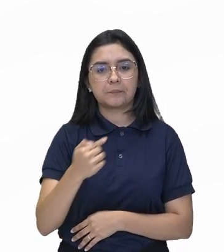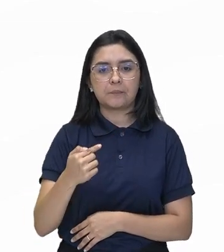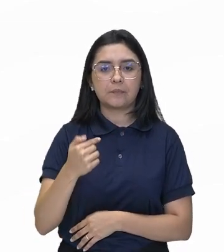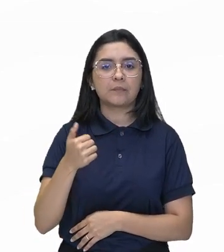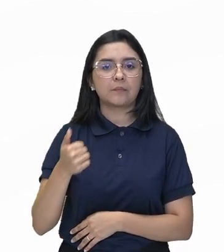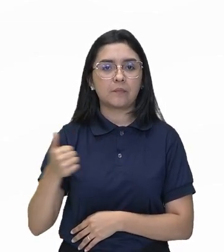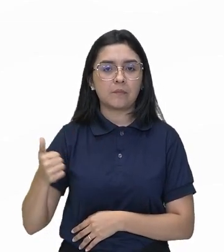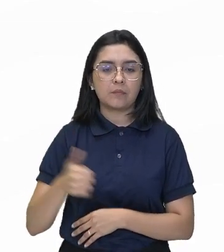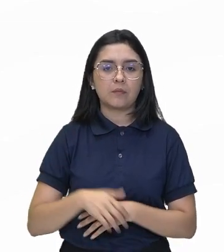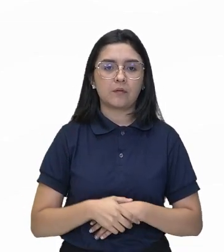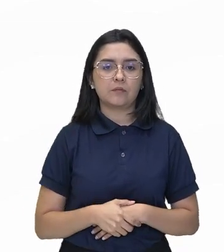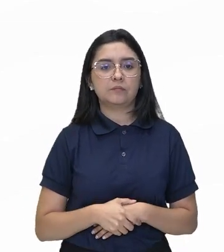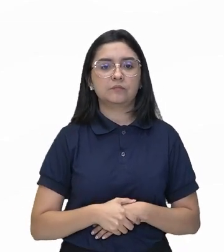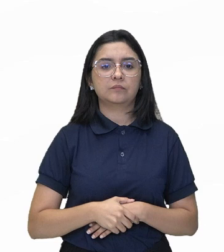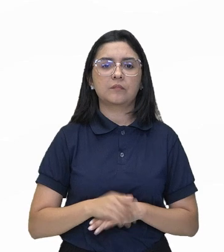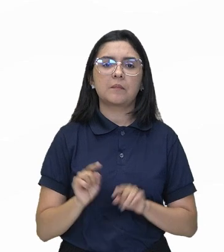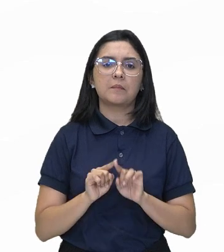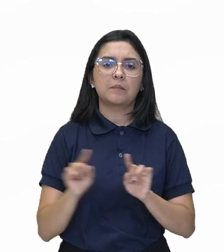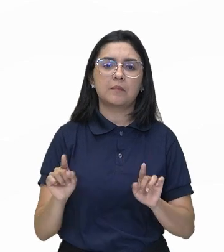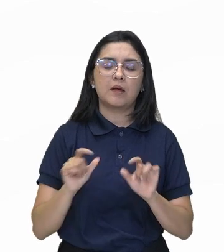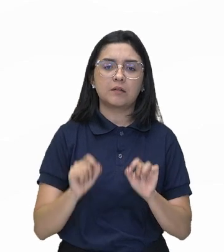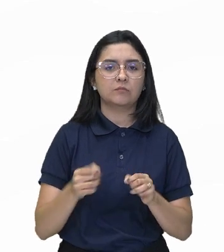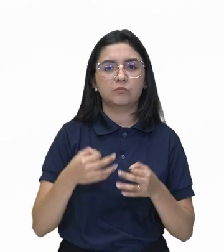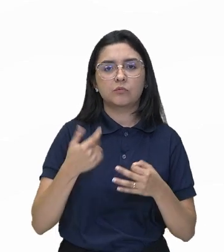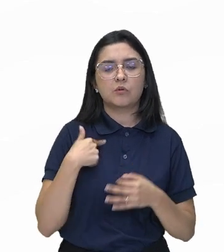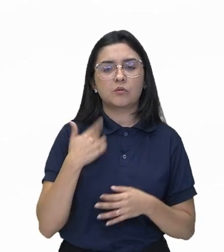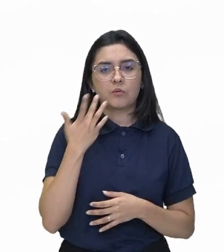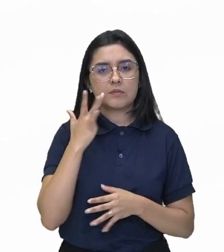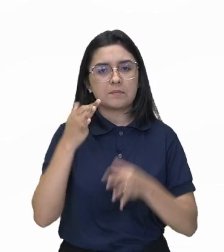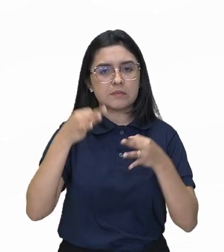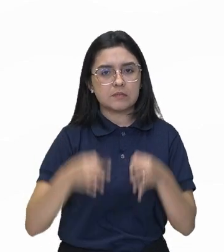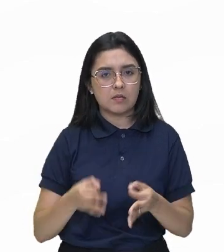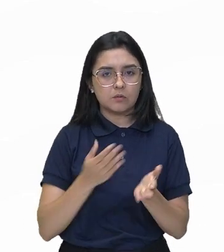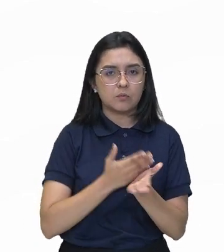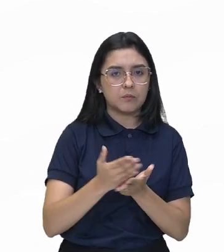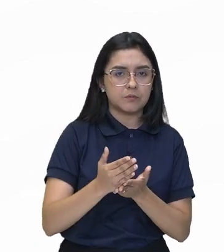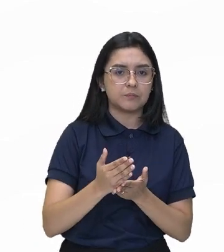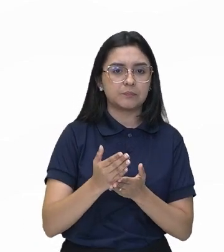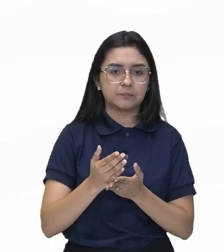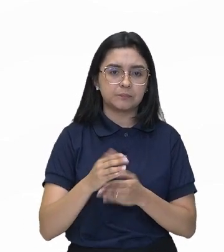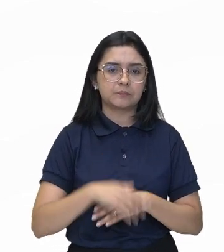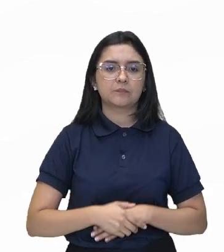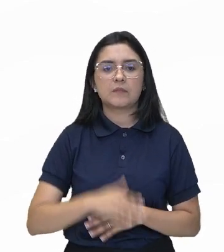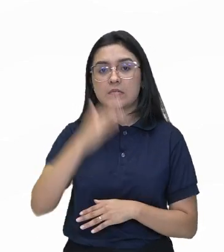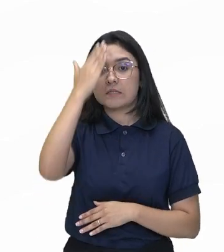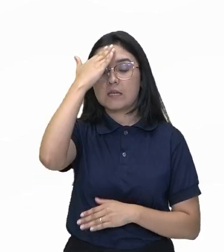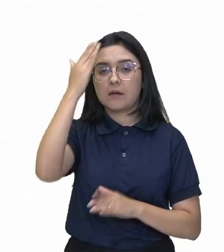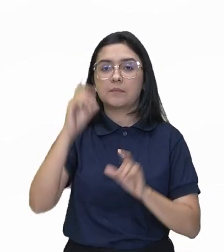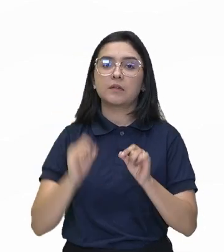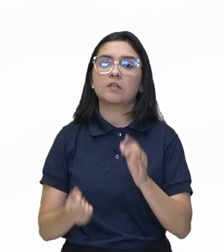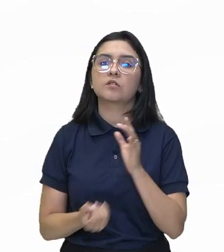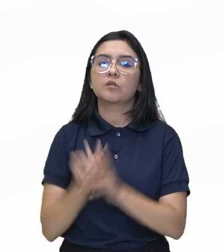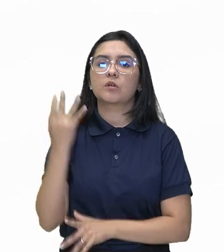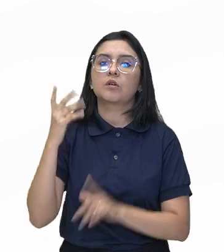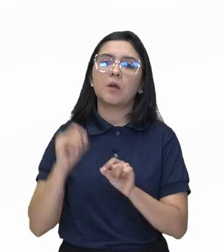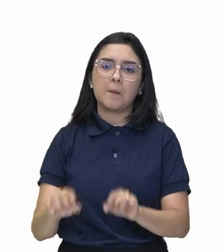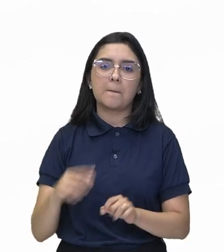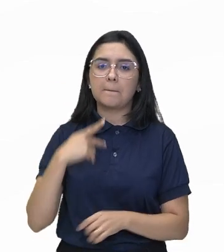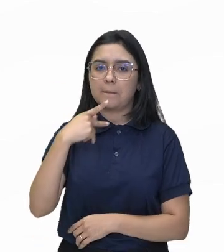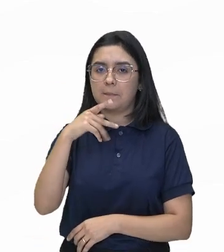1711, mas sua origem é incerta. O que se sabe é que ele surgiu em Pernambuco e vem